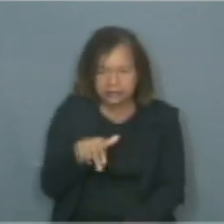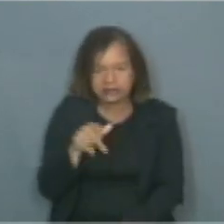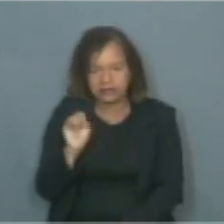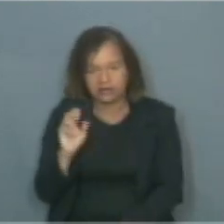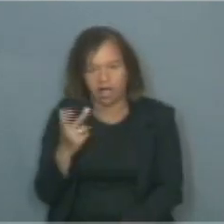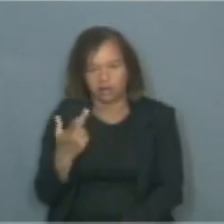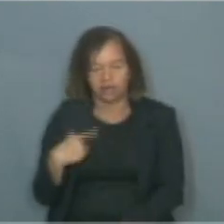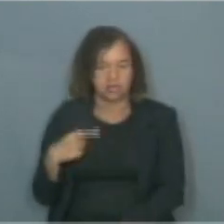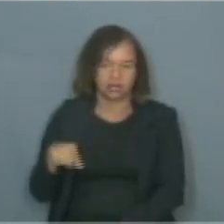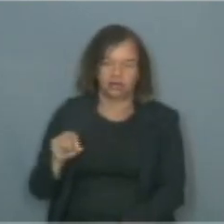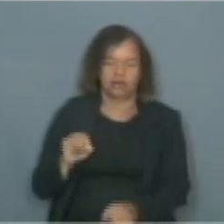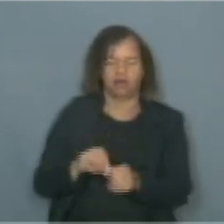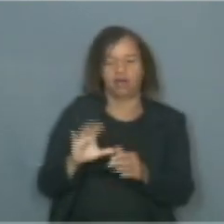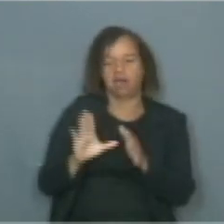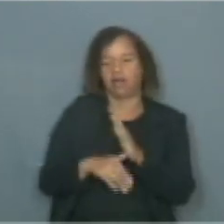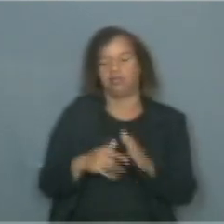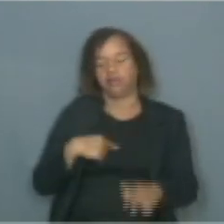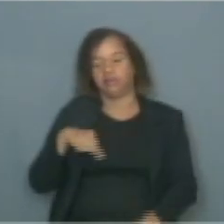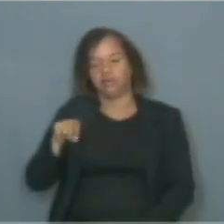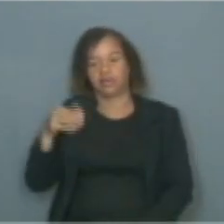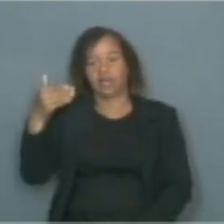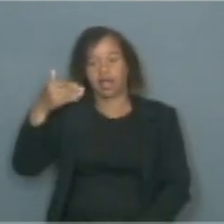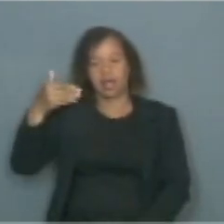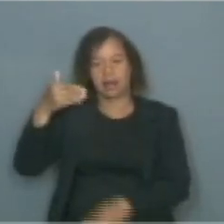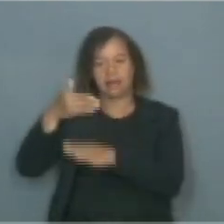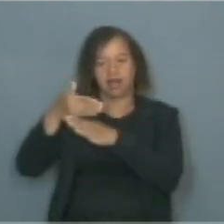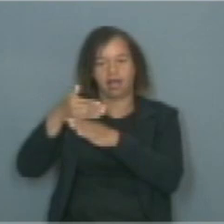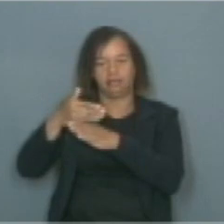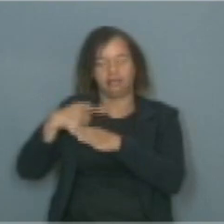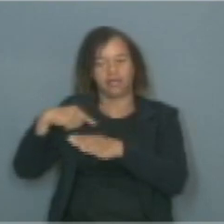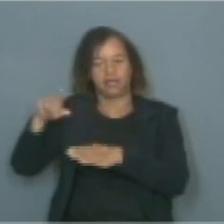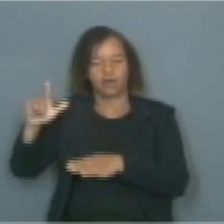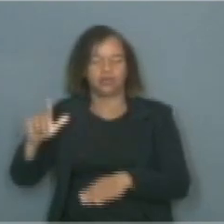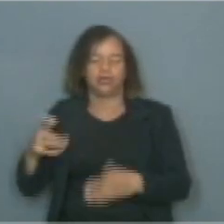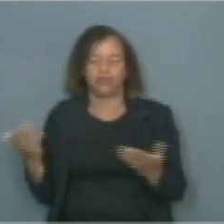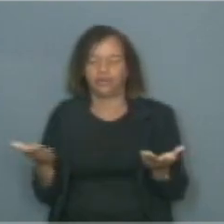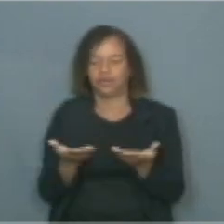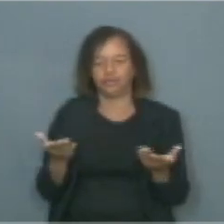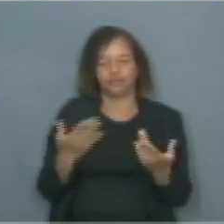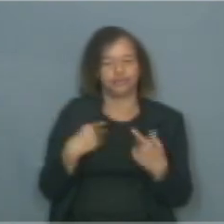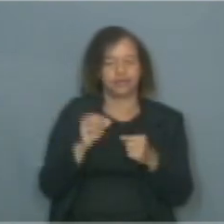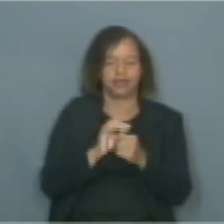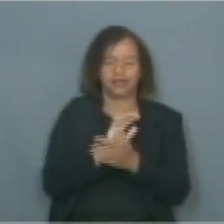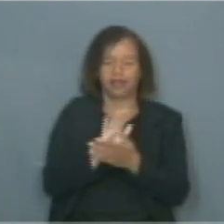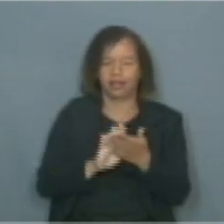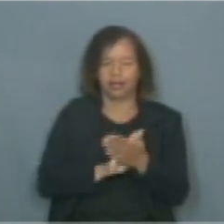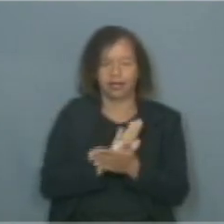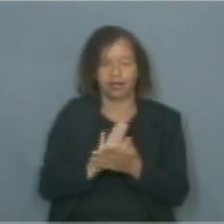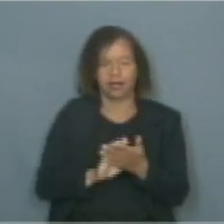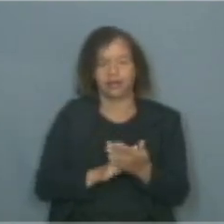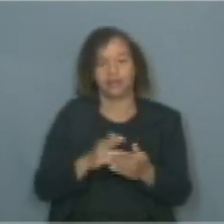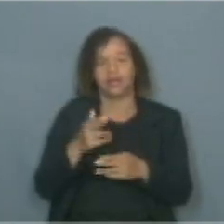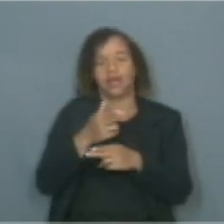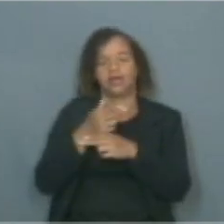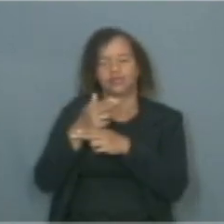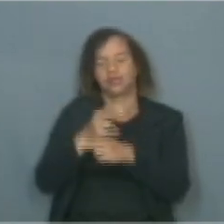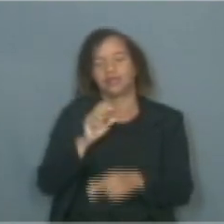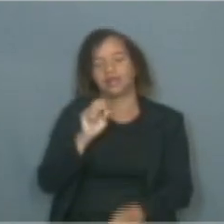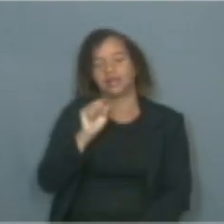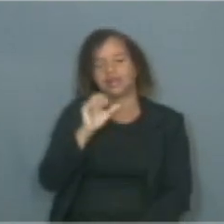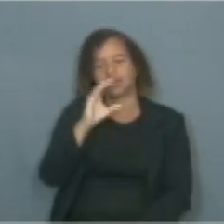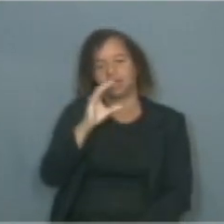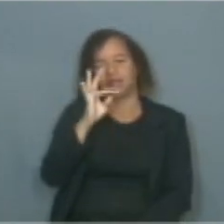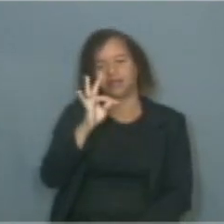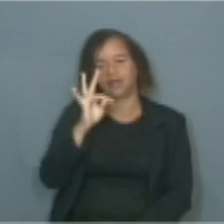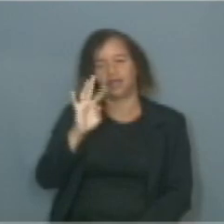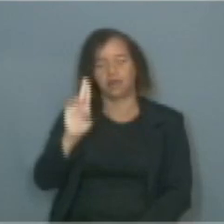se vai fazer naquele local, não faz porque tem as câmeras, infelizmente, hoje estão todas desativadas, estão usando as câmeras da CTTU para